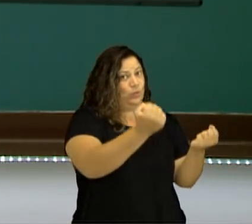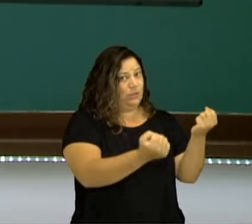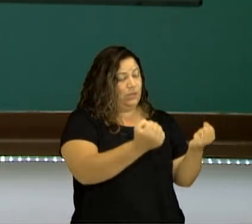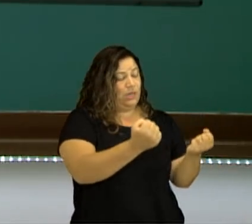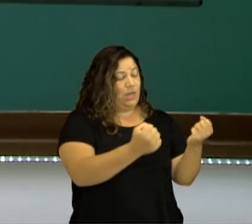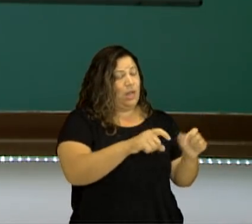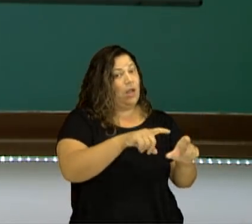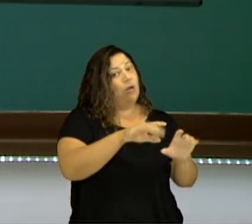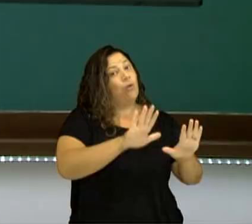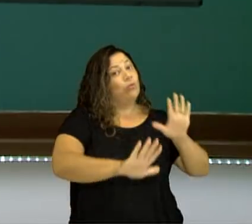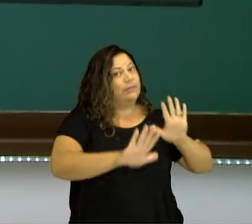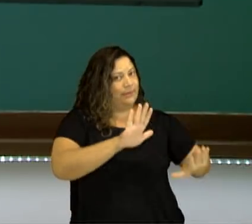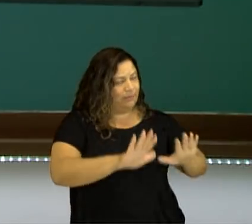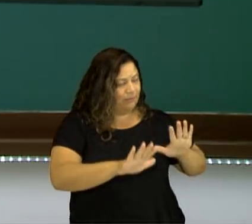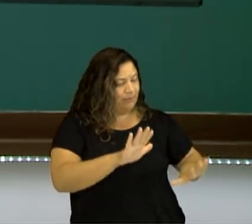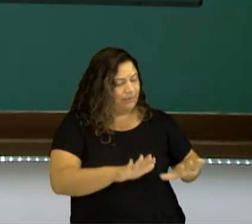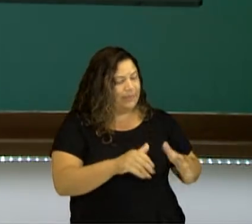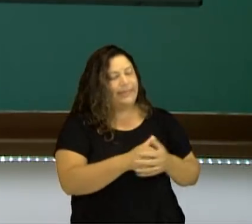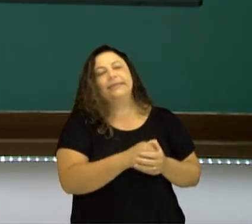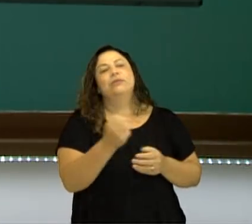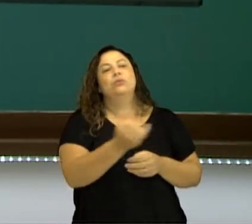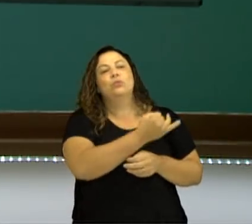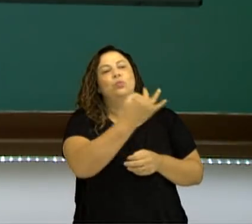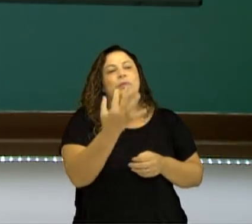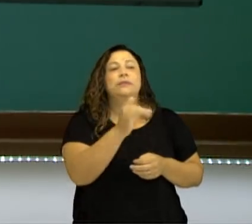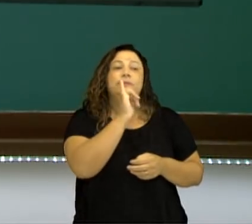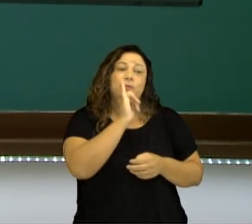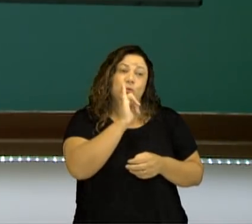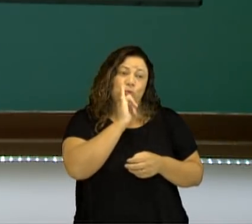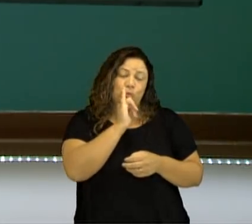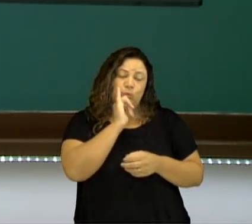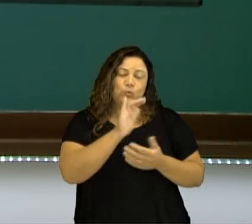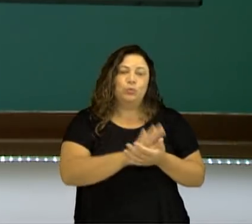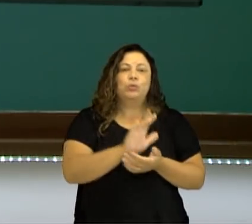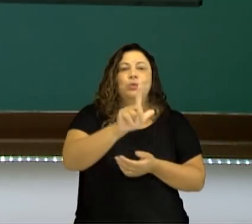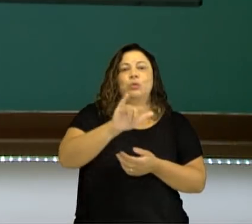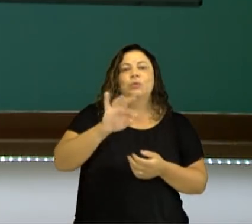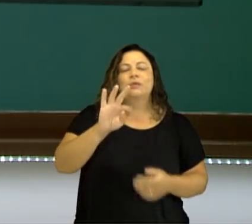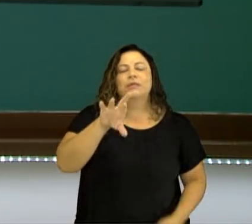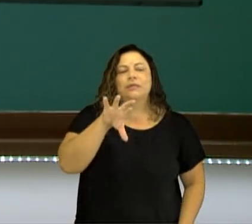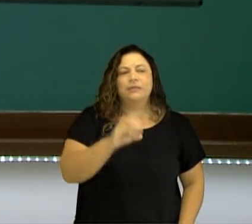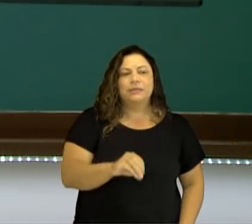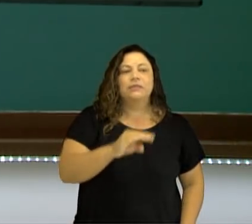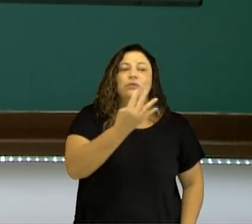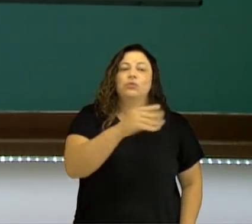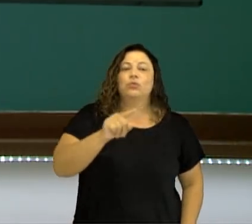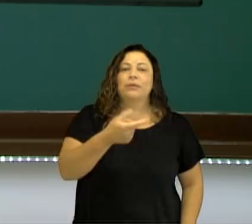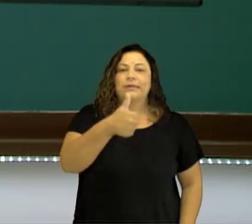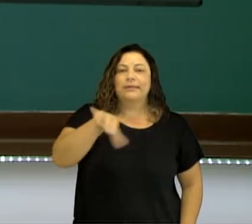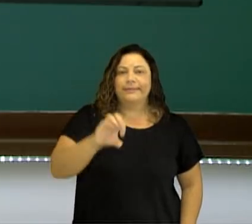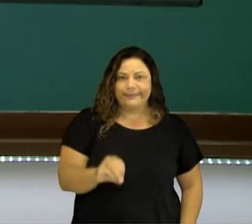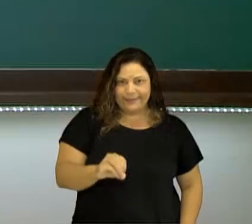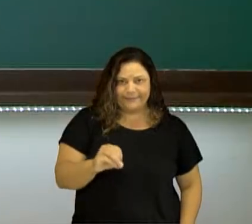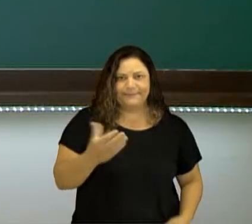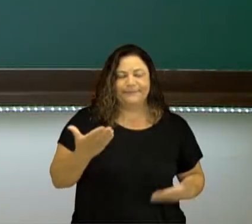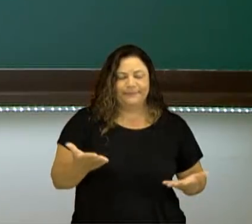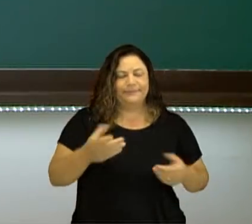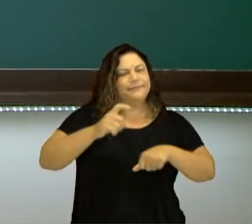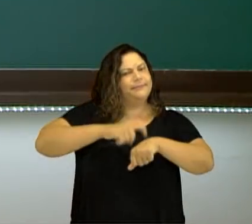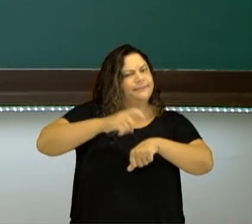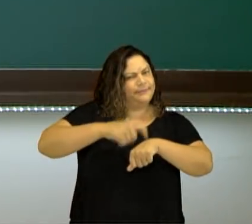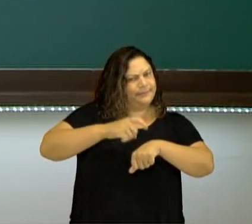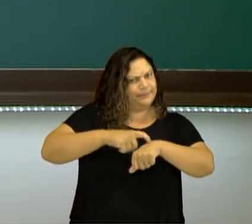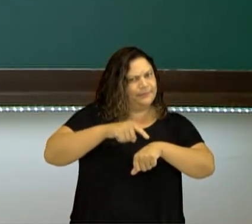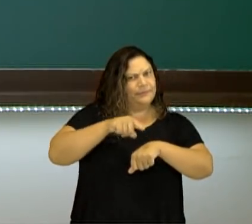qual se abasteceu o carro. Suponha que o preço do litro de combustível seja R$ 4,10. Eu vou dar um tempinho para